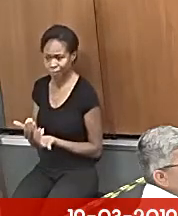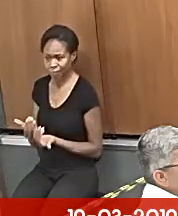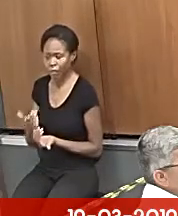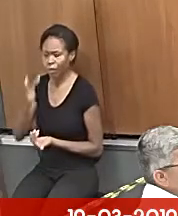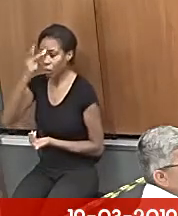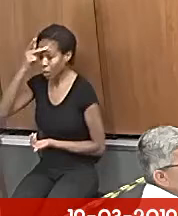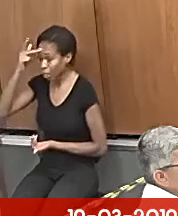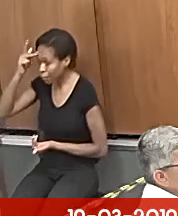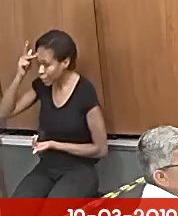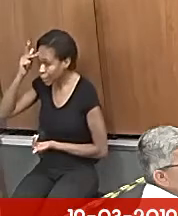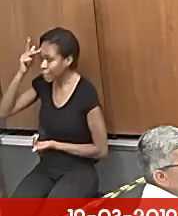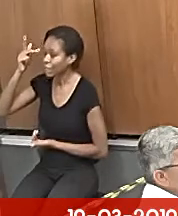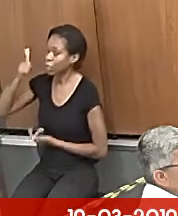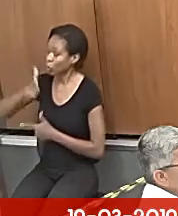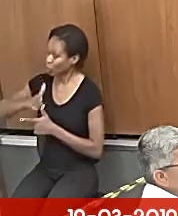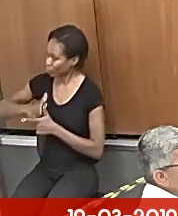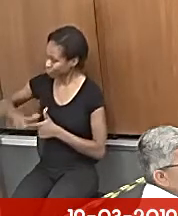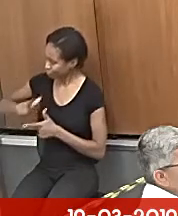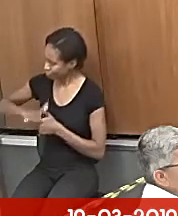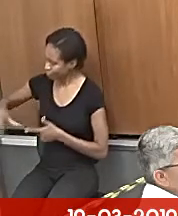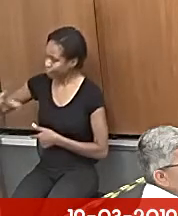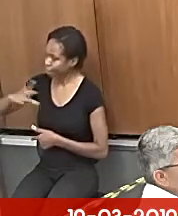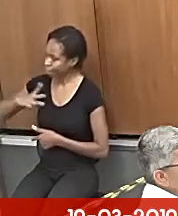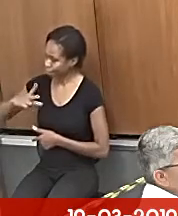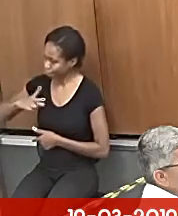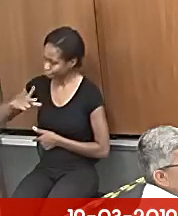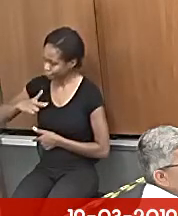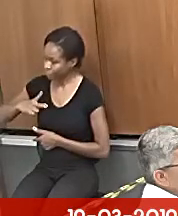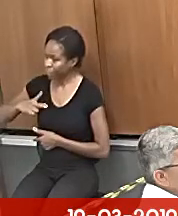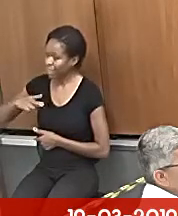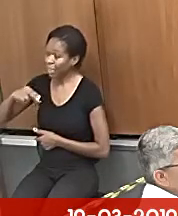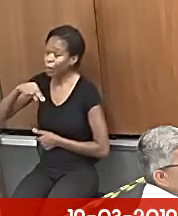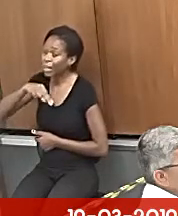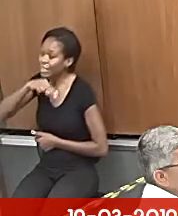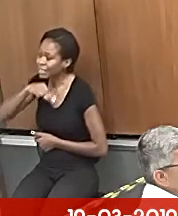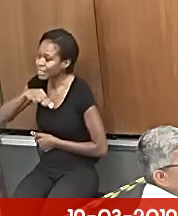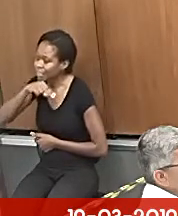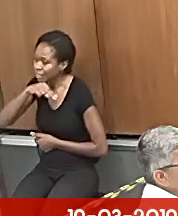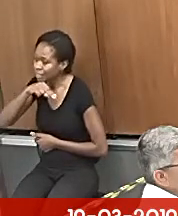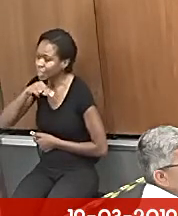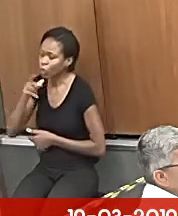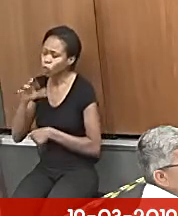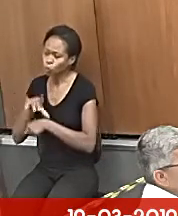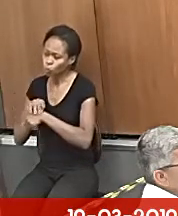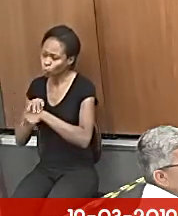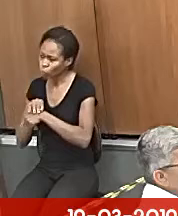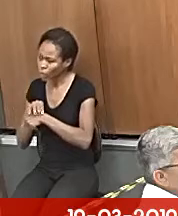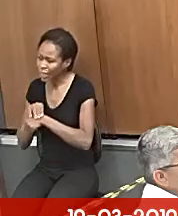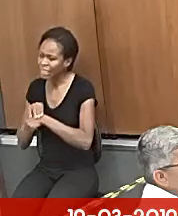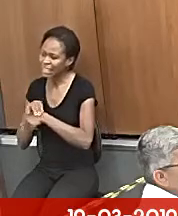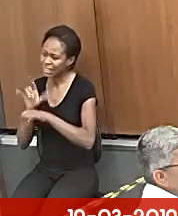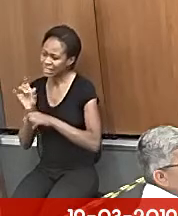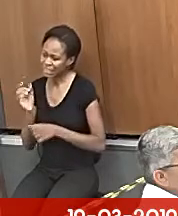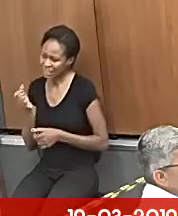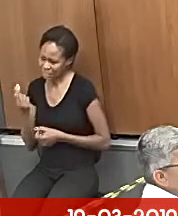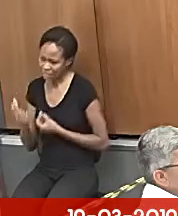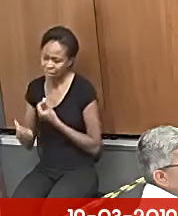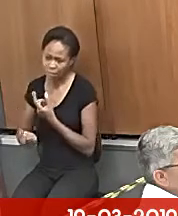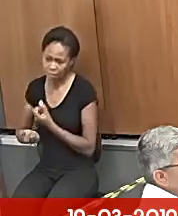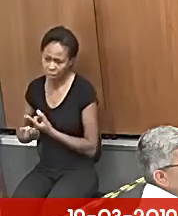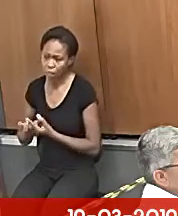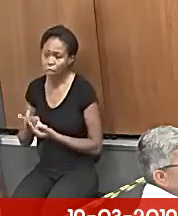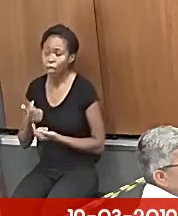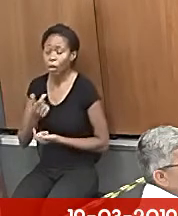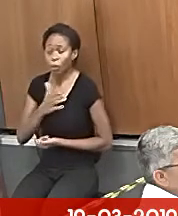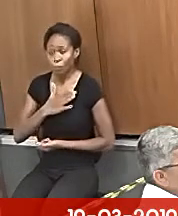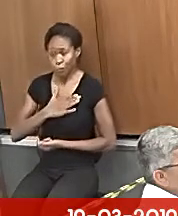um drama pessoal ter uma neta com a doença rara e eu tenho sobre sogra que são deficientes